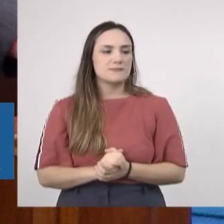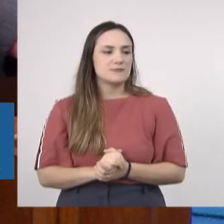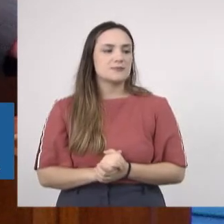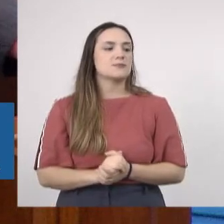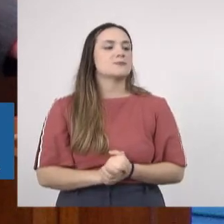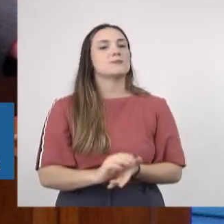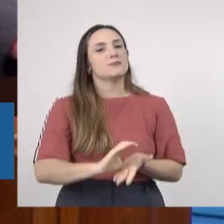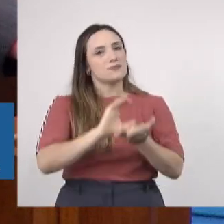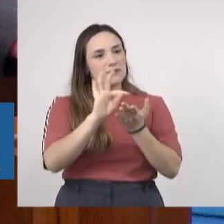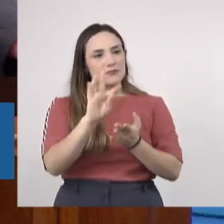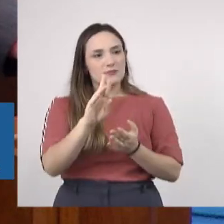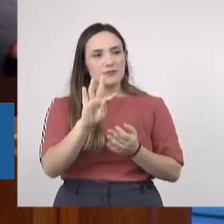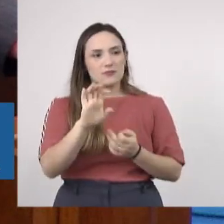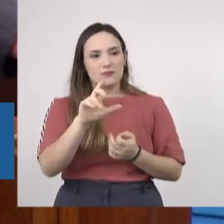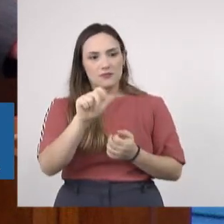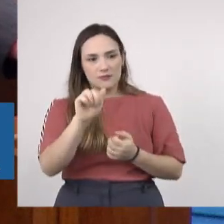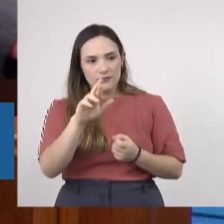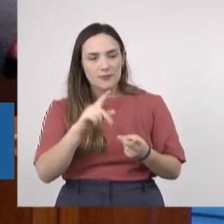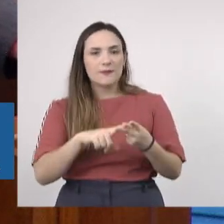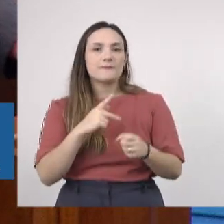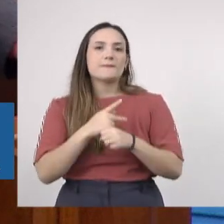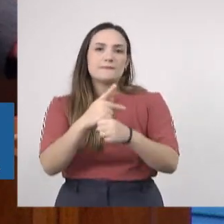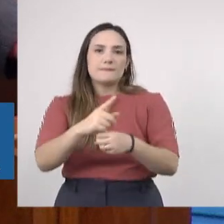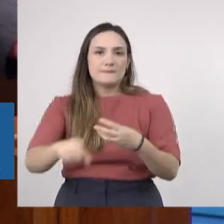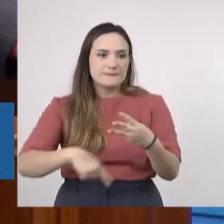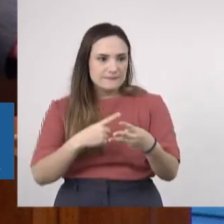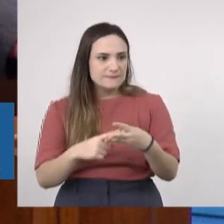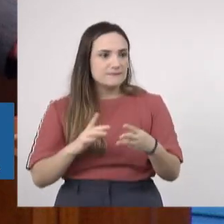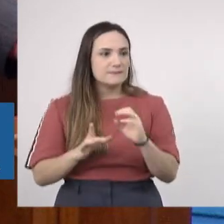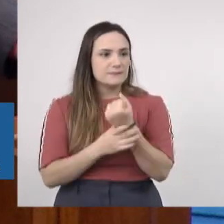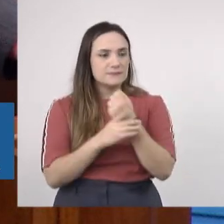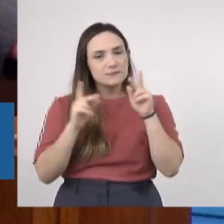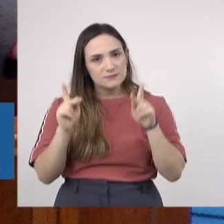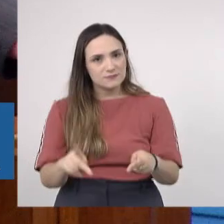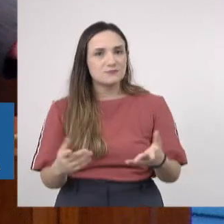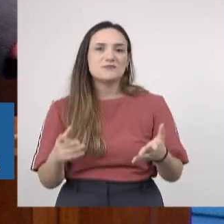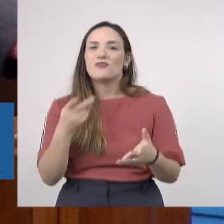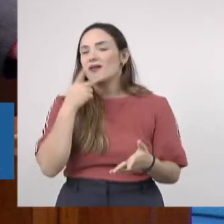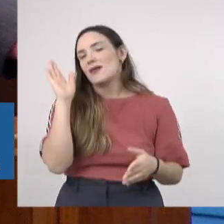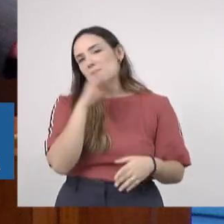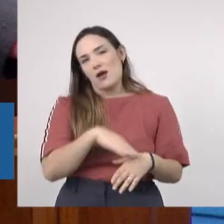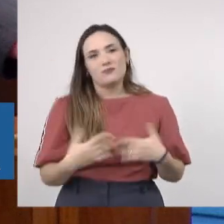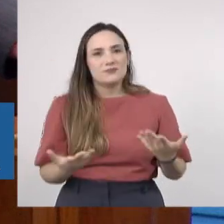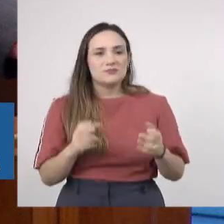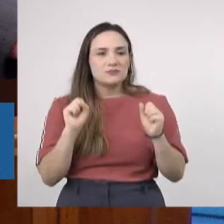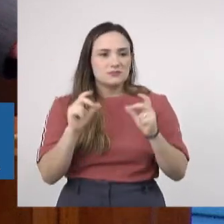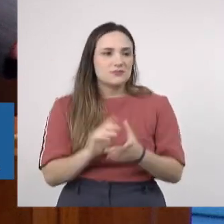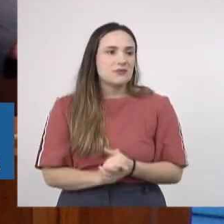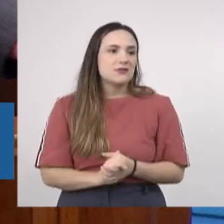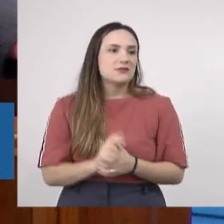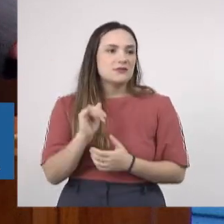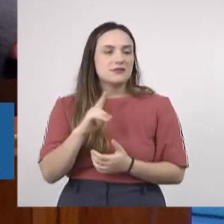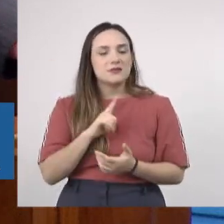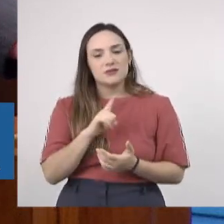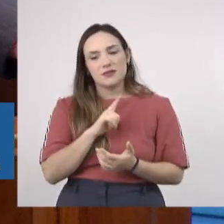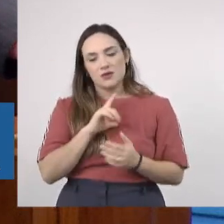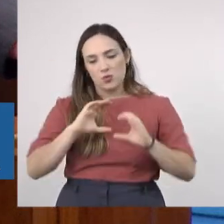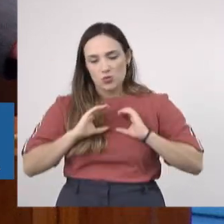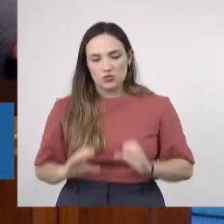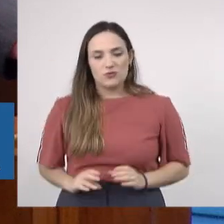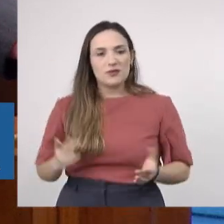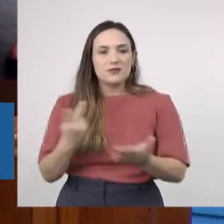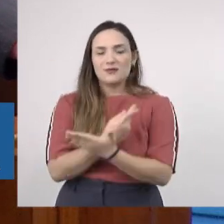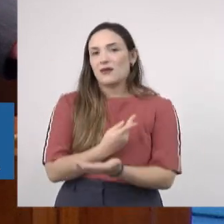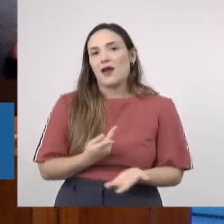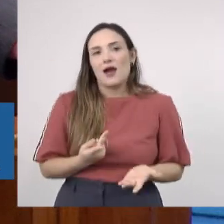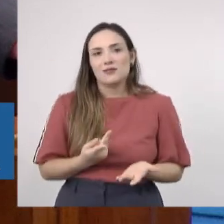Conselho Tutelar, vamos falar da promotoria, vamos falar da segurança pública. E certamente, se houver algum desvio de conduta de qualquer